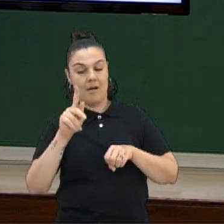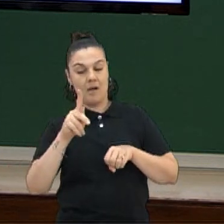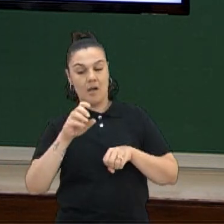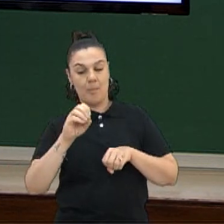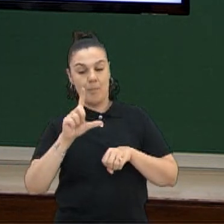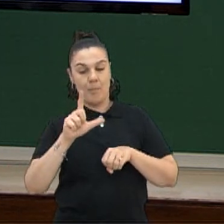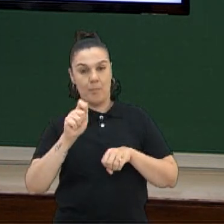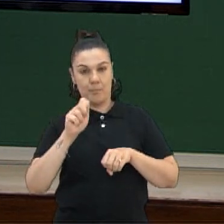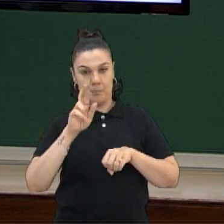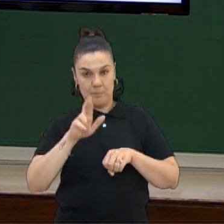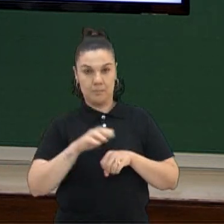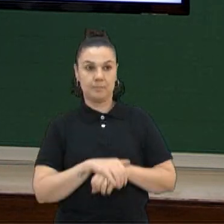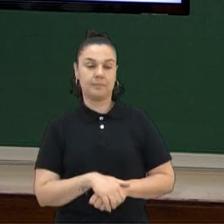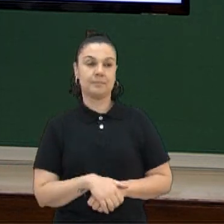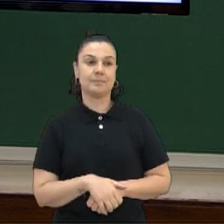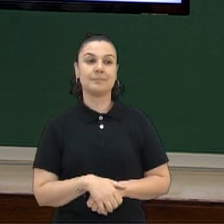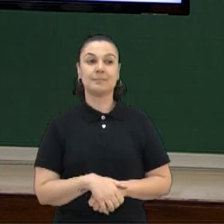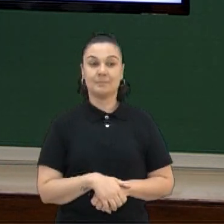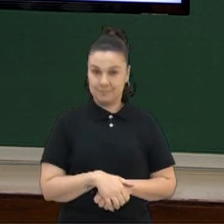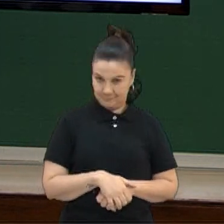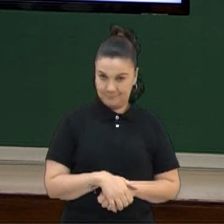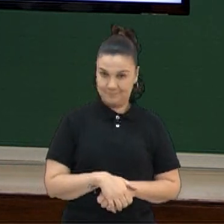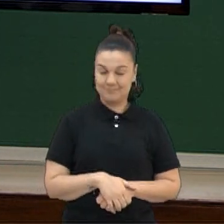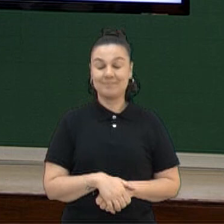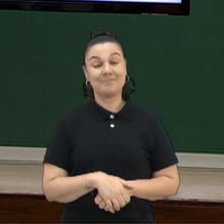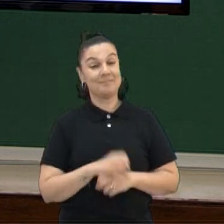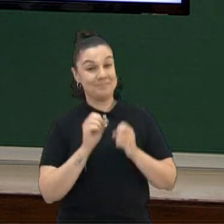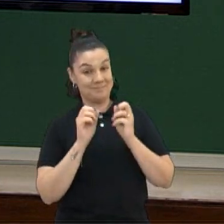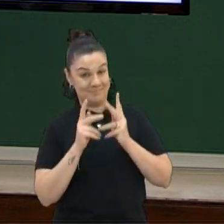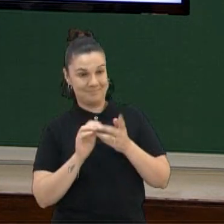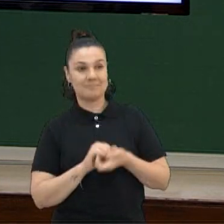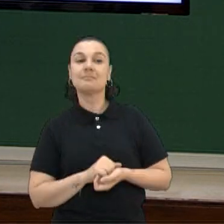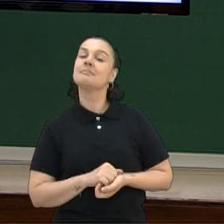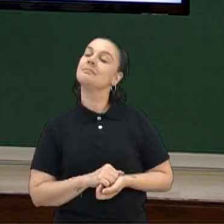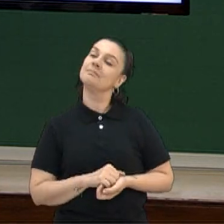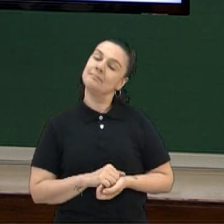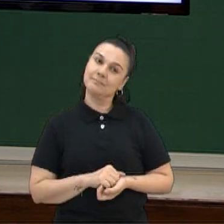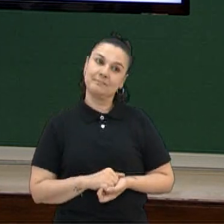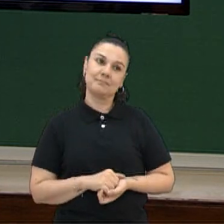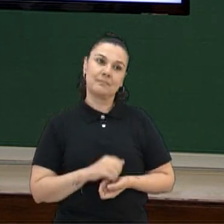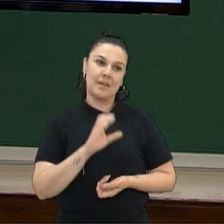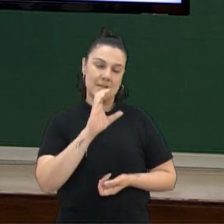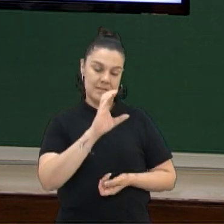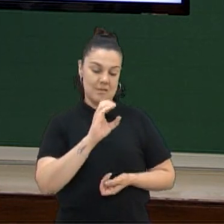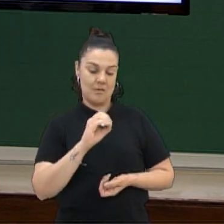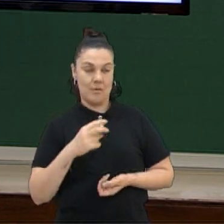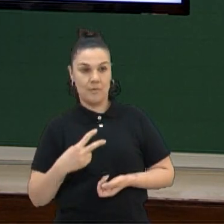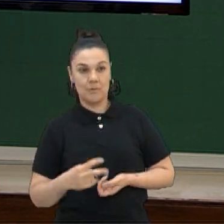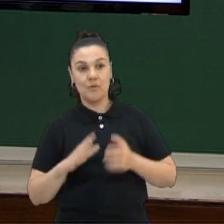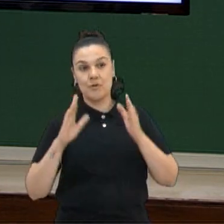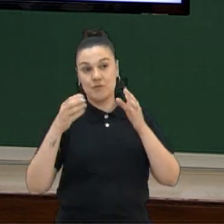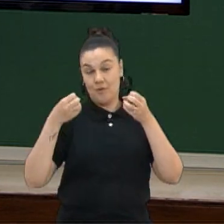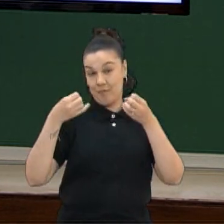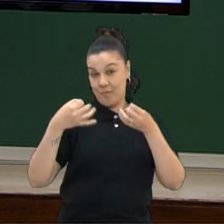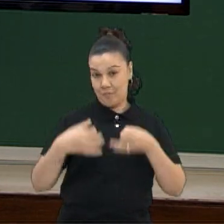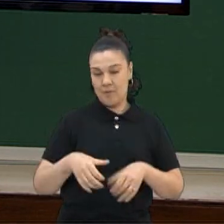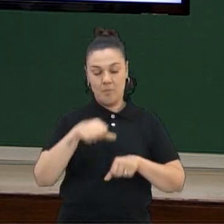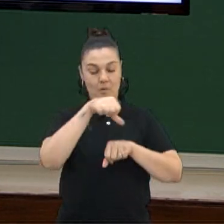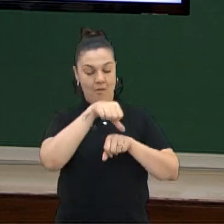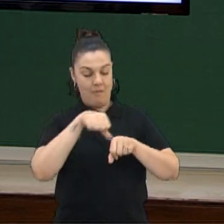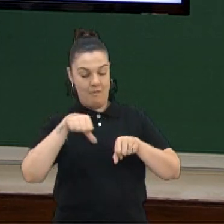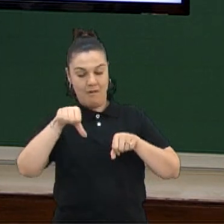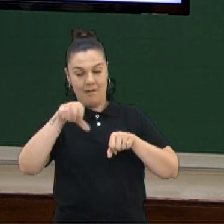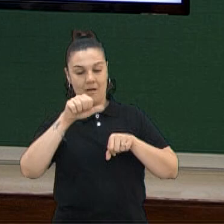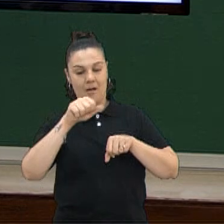ligação, essa molécula, ela faz ligação covalente, mas ela é apolar. CO2, já vimos, ela é